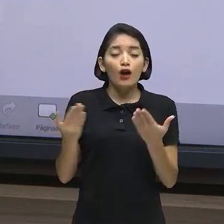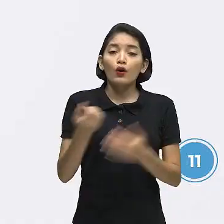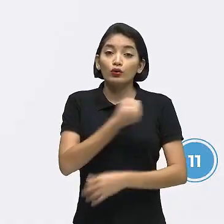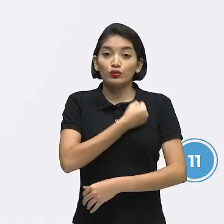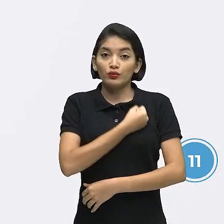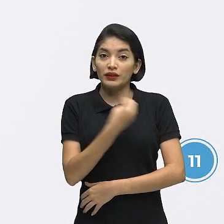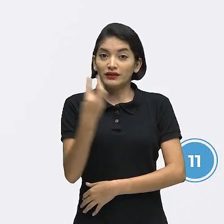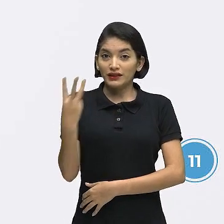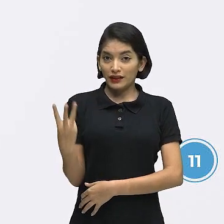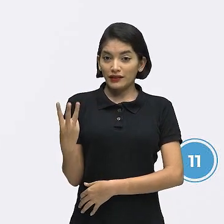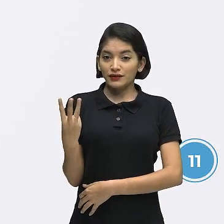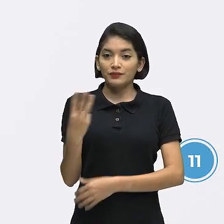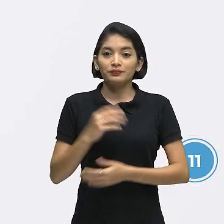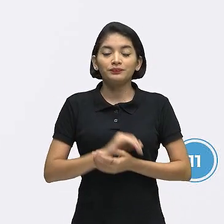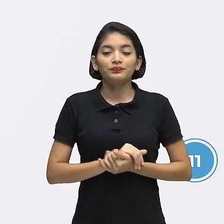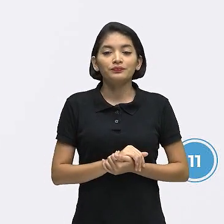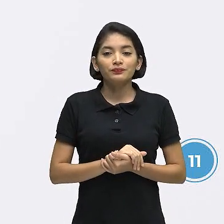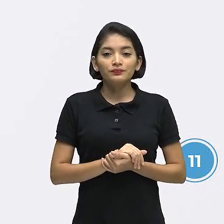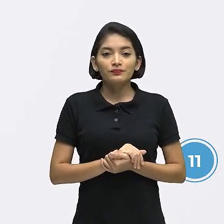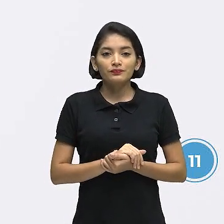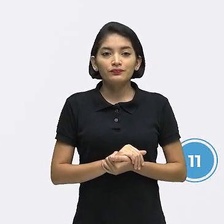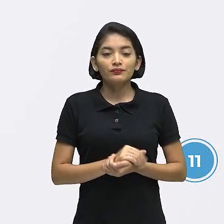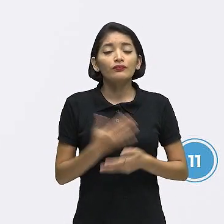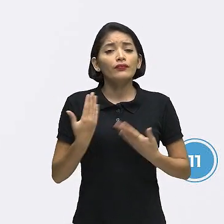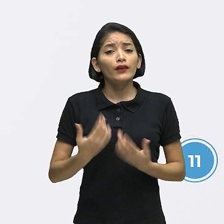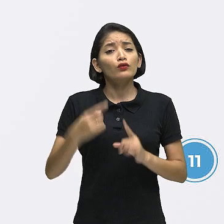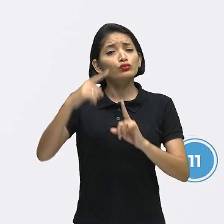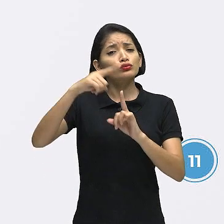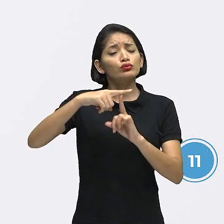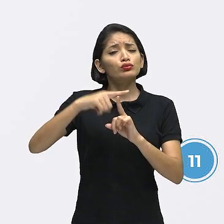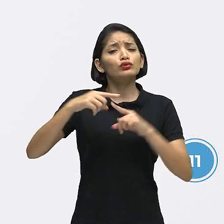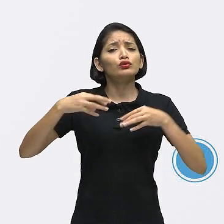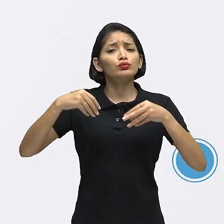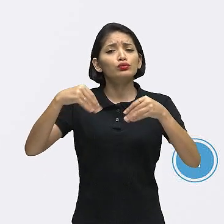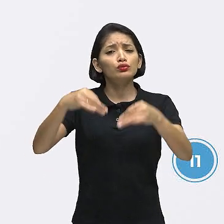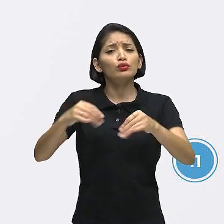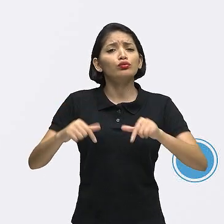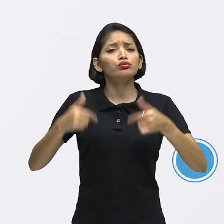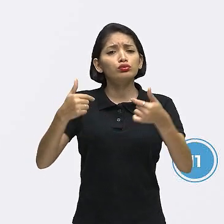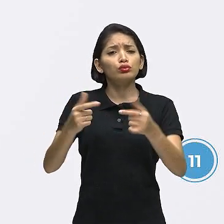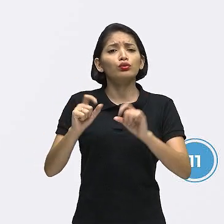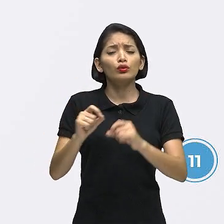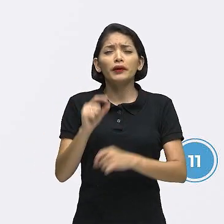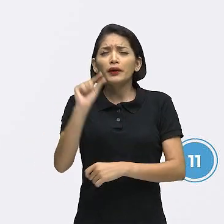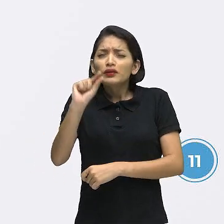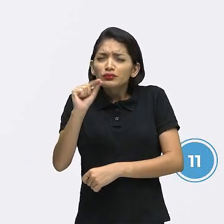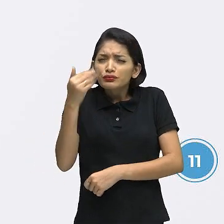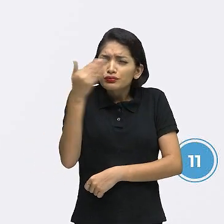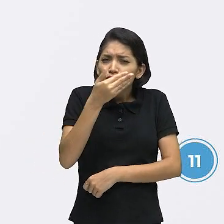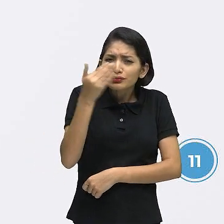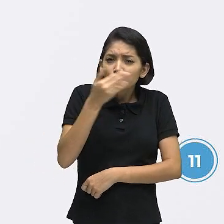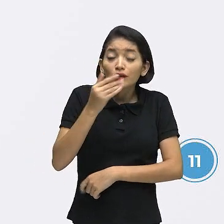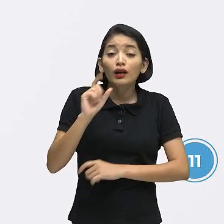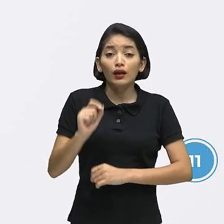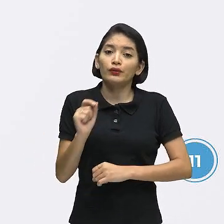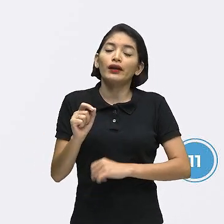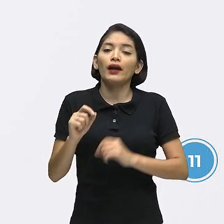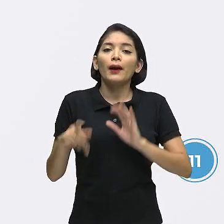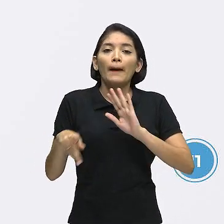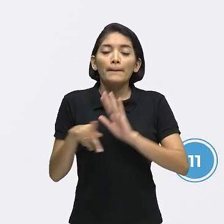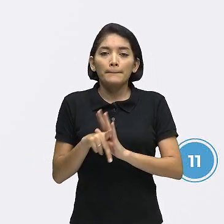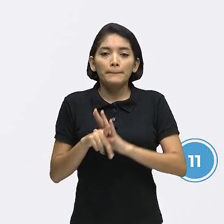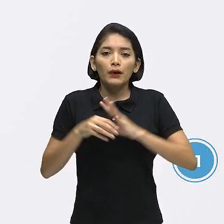questão 3. Esse tipo de solo sofre a ação dos micro-organismos. Ele é arejado